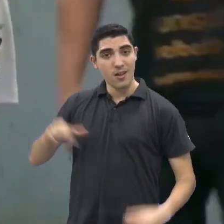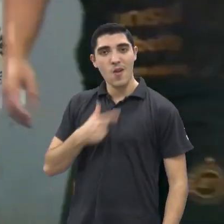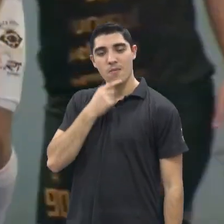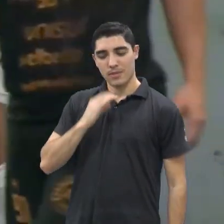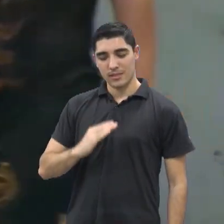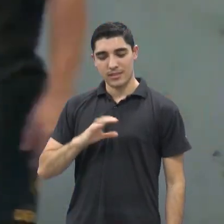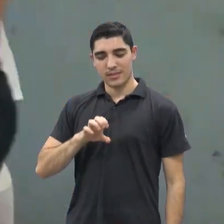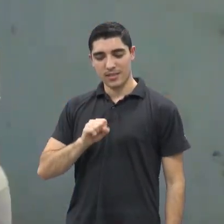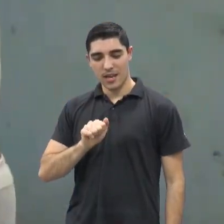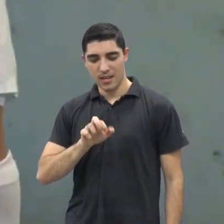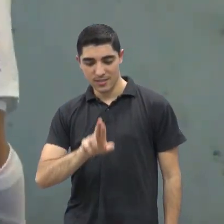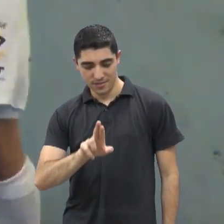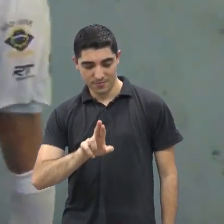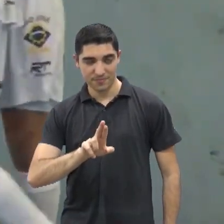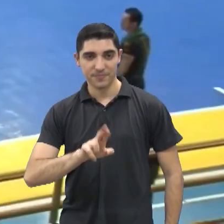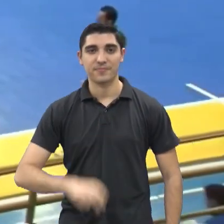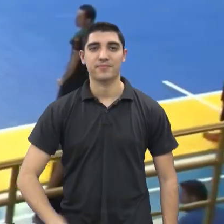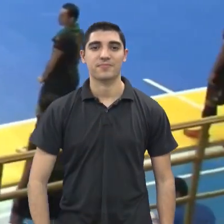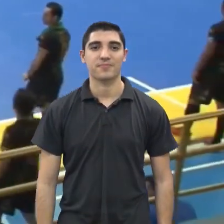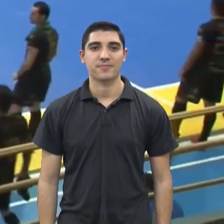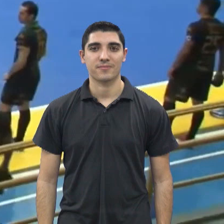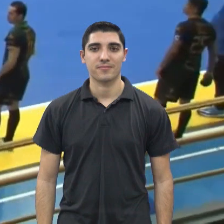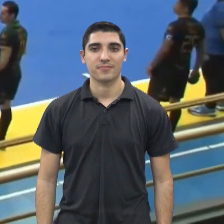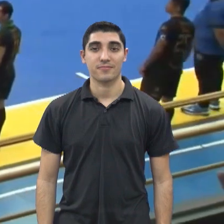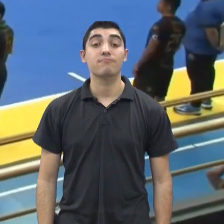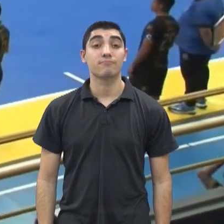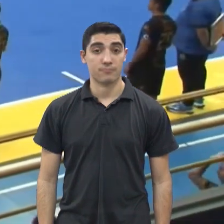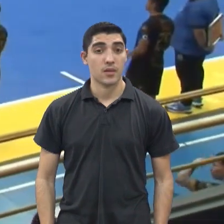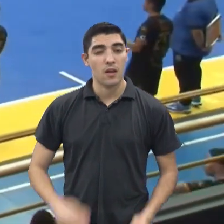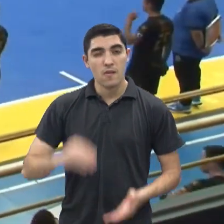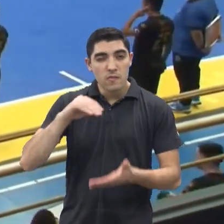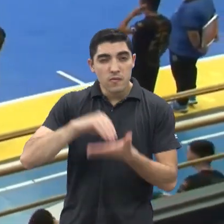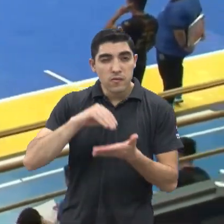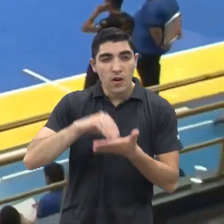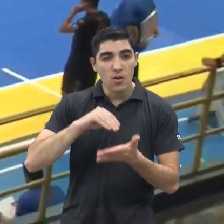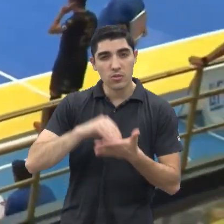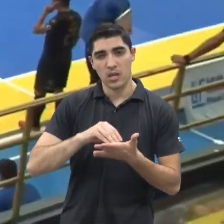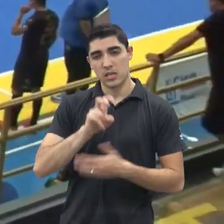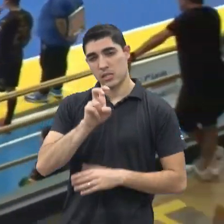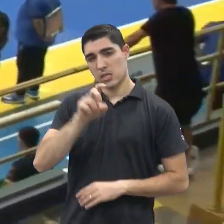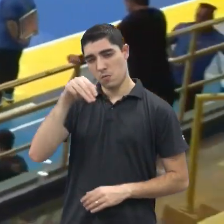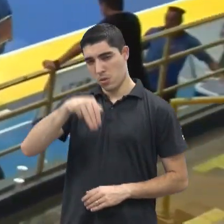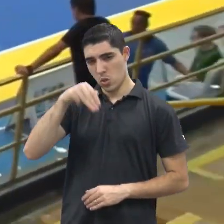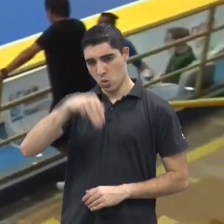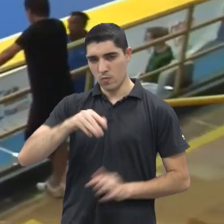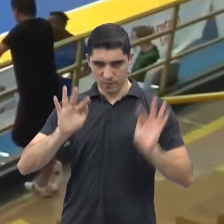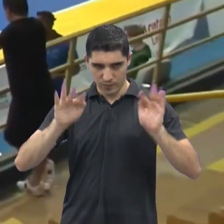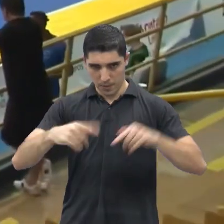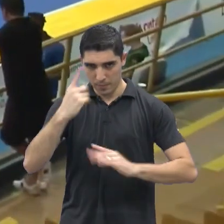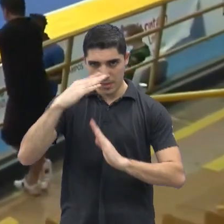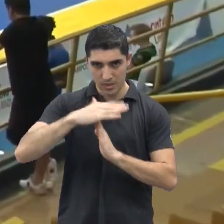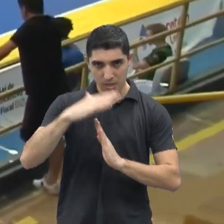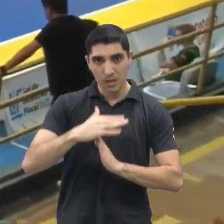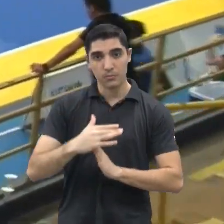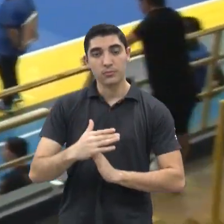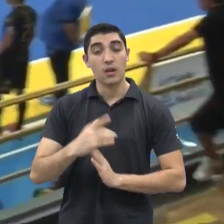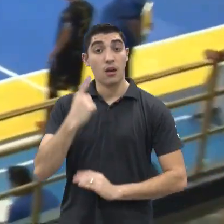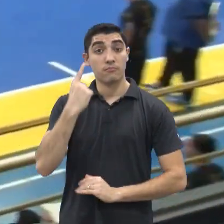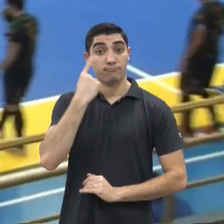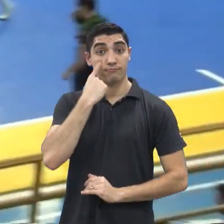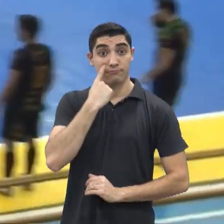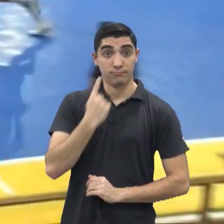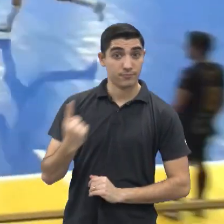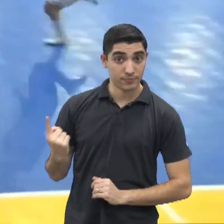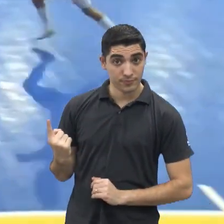José 3, Tubarão 1. Restando pouco mais de 5 para o fim do primeiro tempo. Recuperação na quadra de defesa do